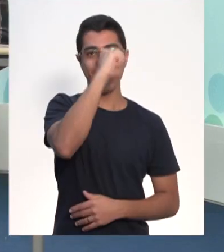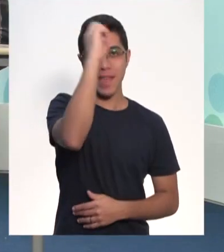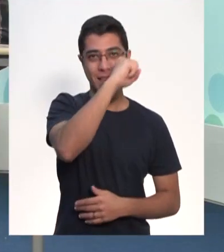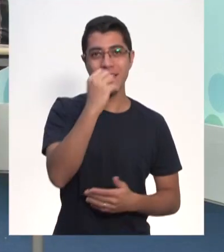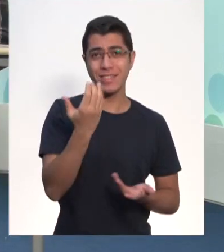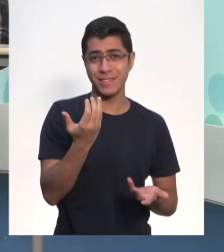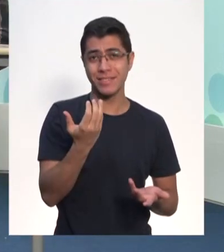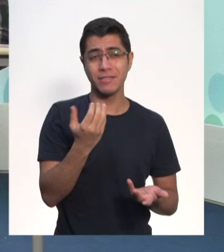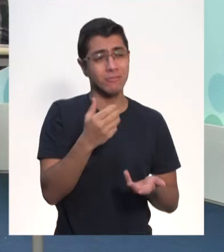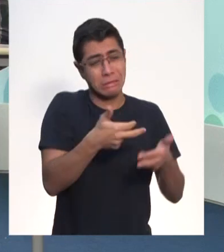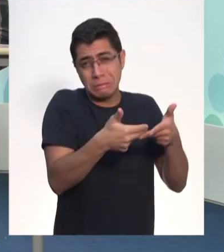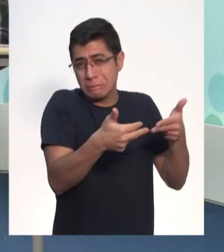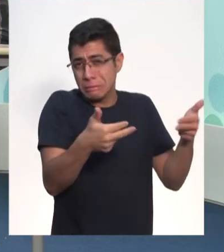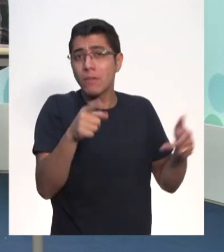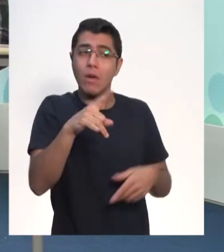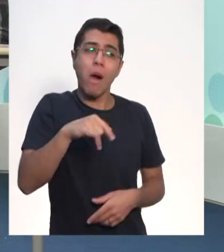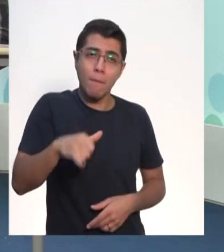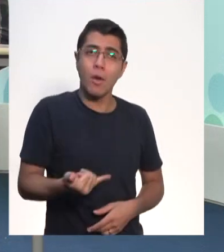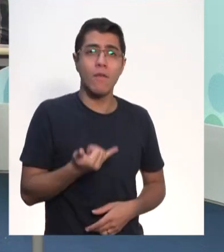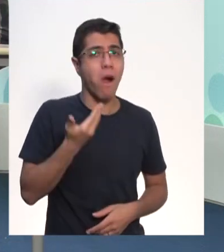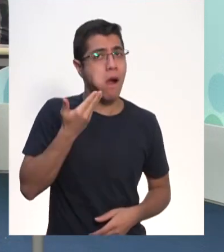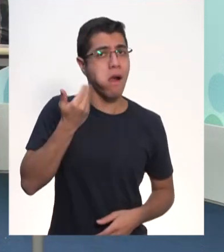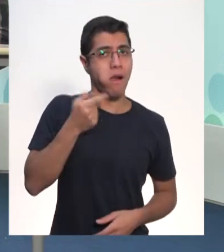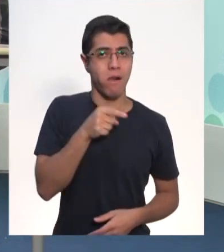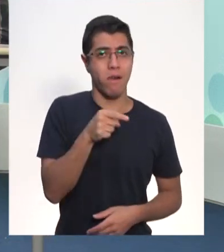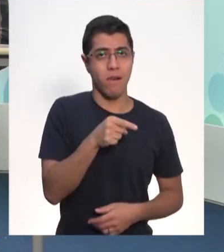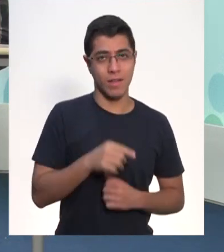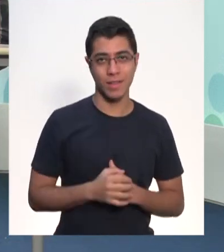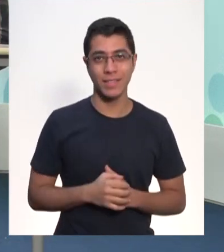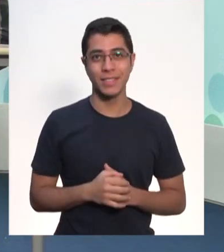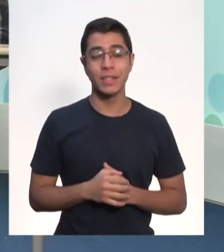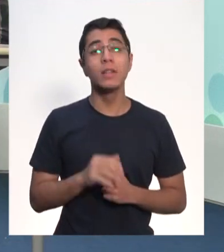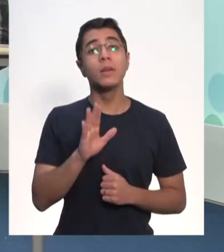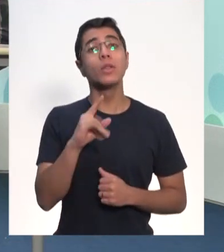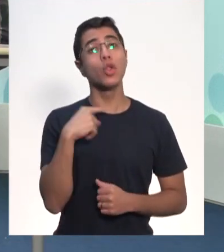tempo. E a gente precisa até tomar cuidado, porque se a gente for